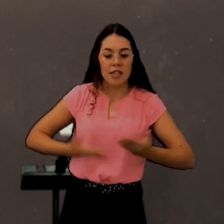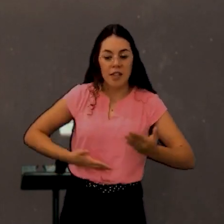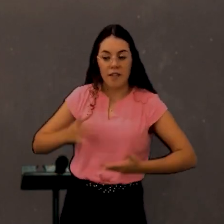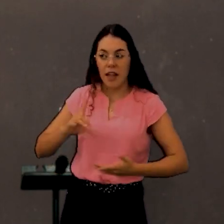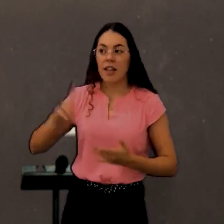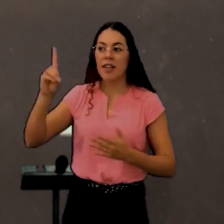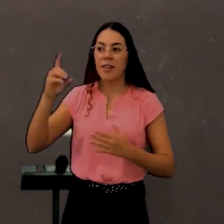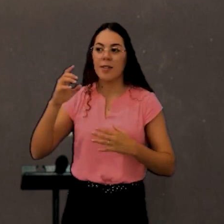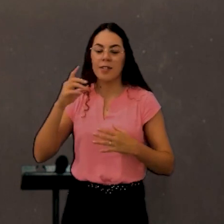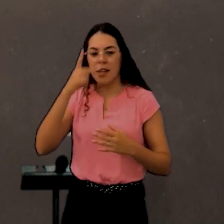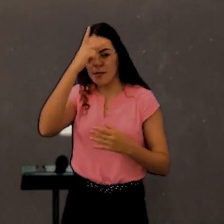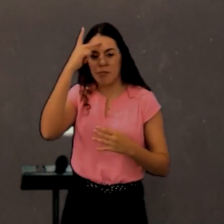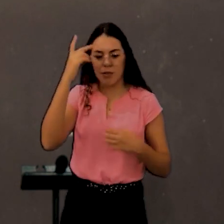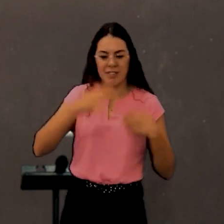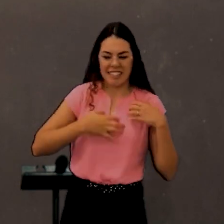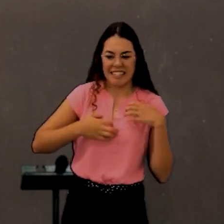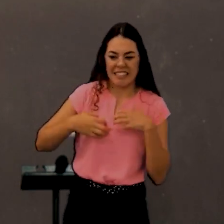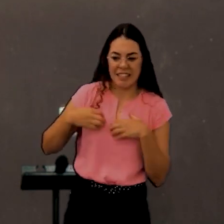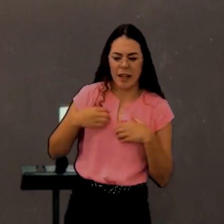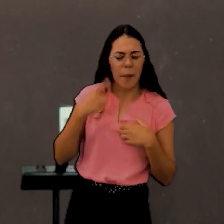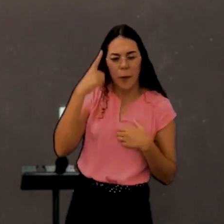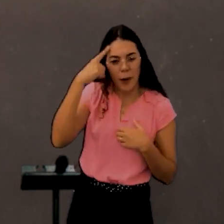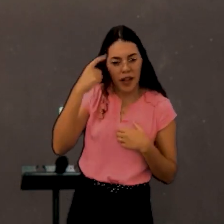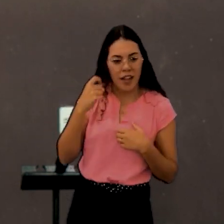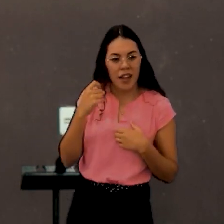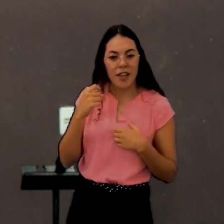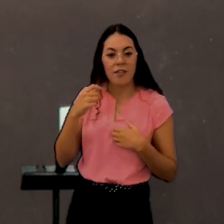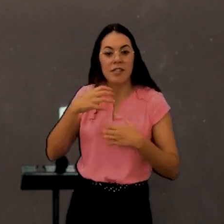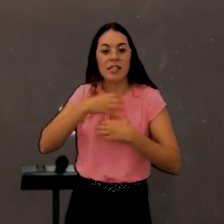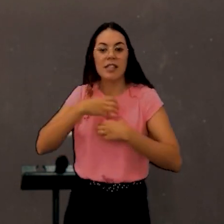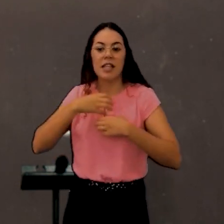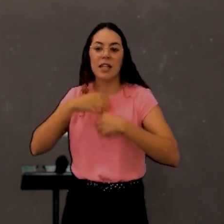incomoda. Por que incomoda? Porque você está em paz com